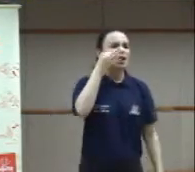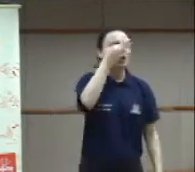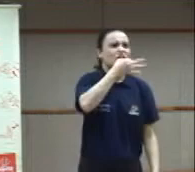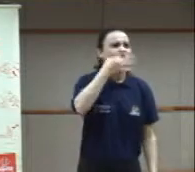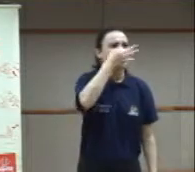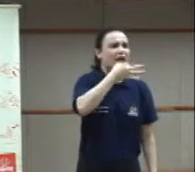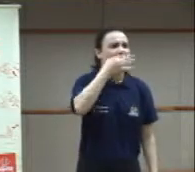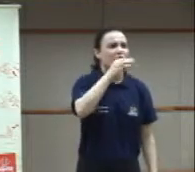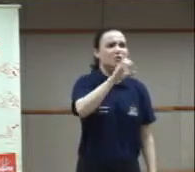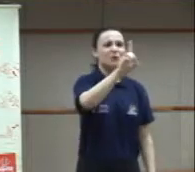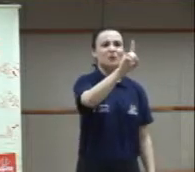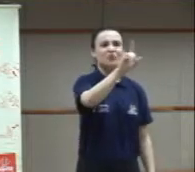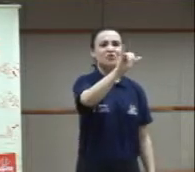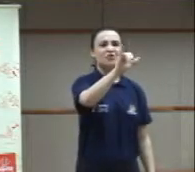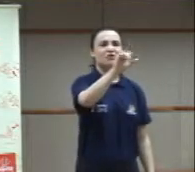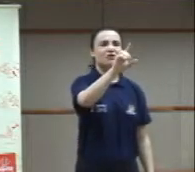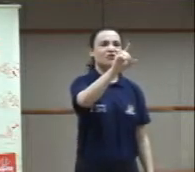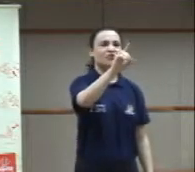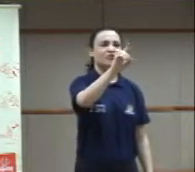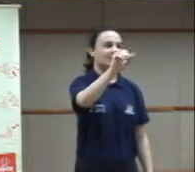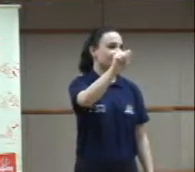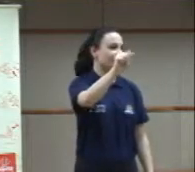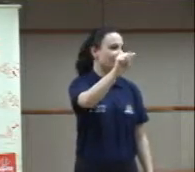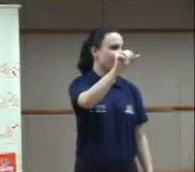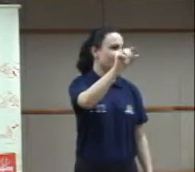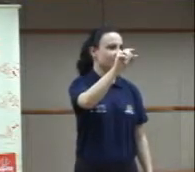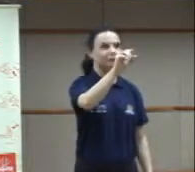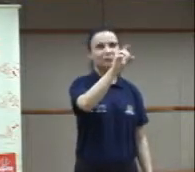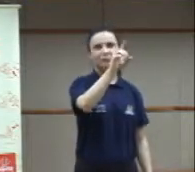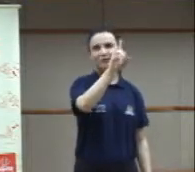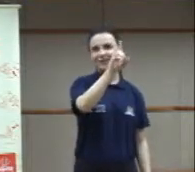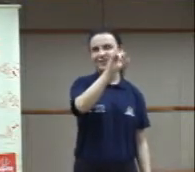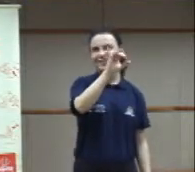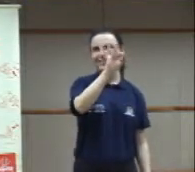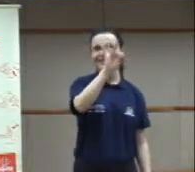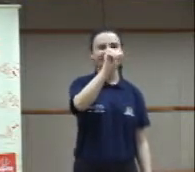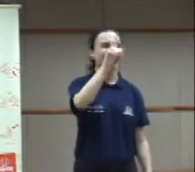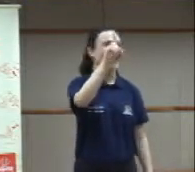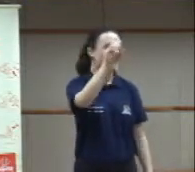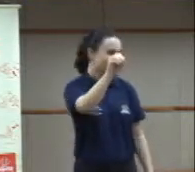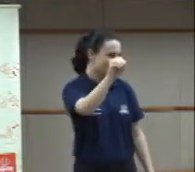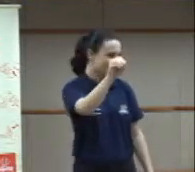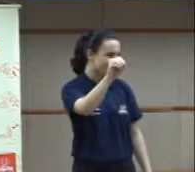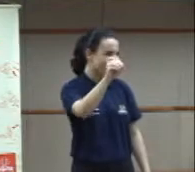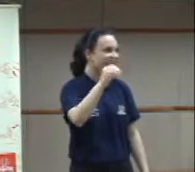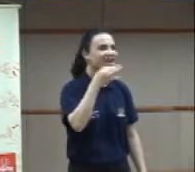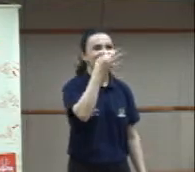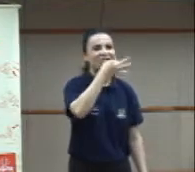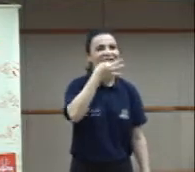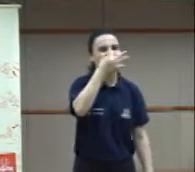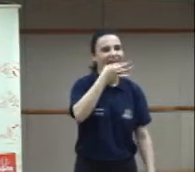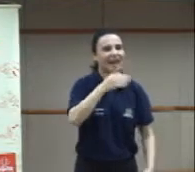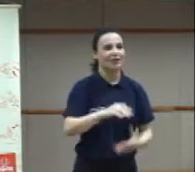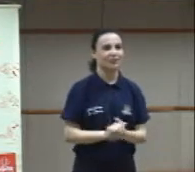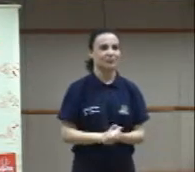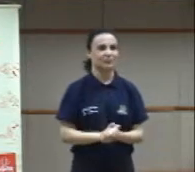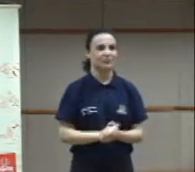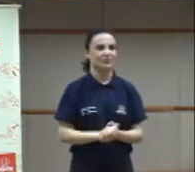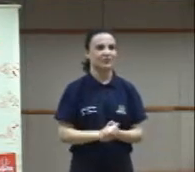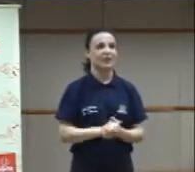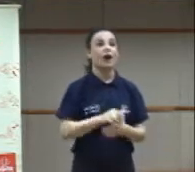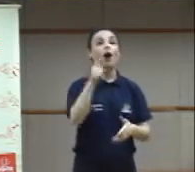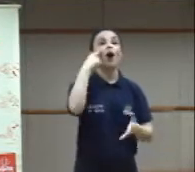coisa, professores gostam muito de fazer ditados. Ele não pode fazer ditado porque a pessoa surda não vai escrever o que ele